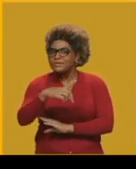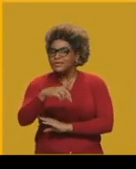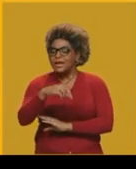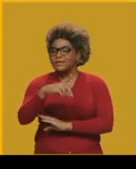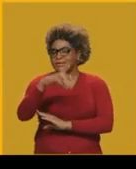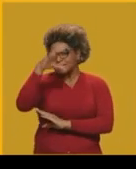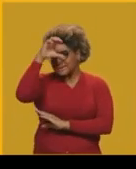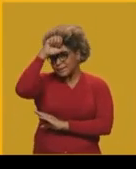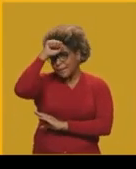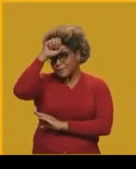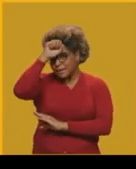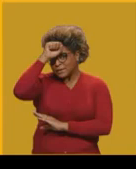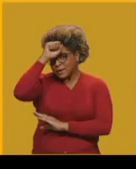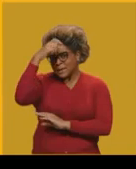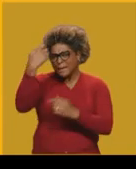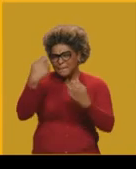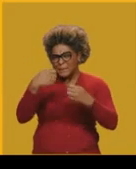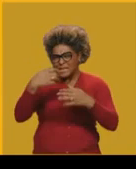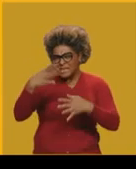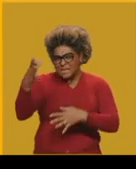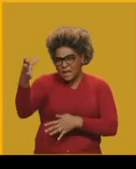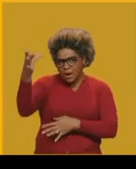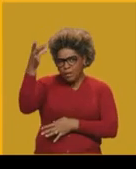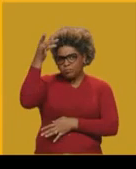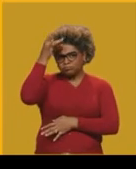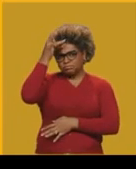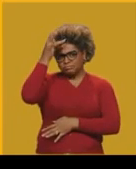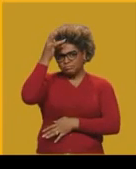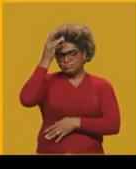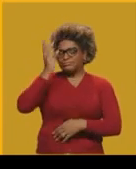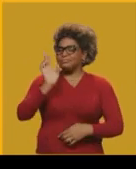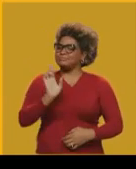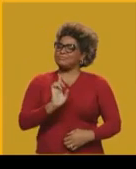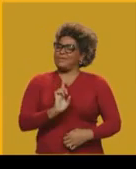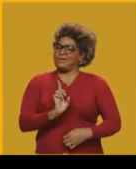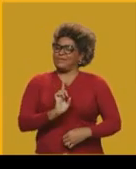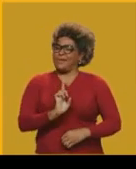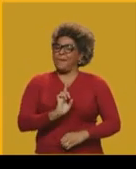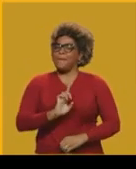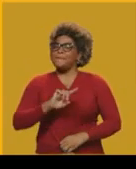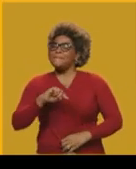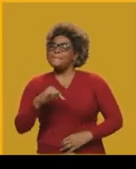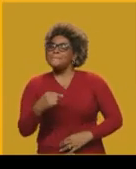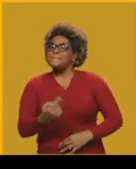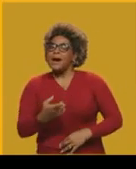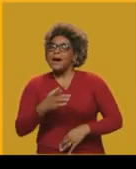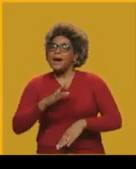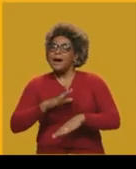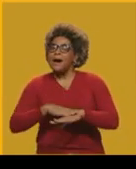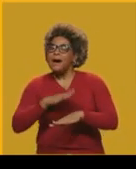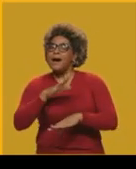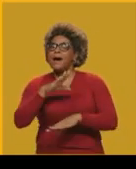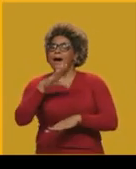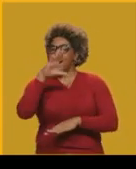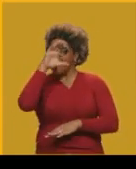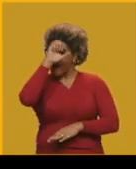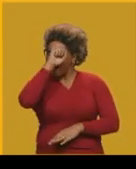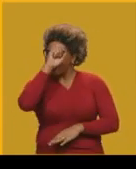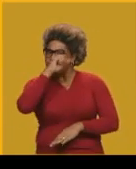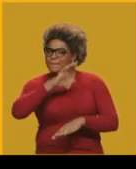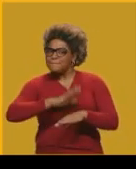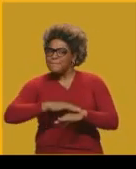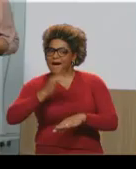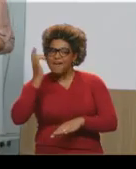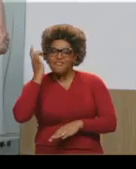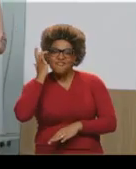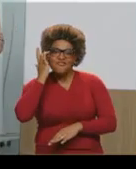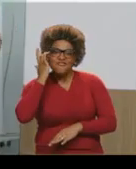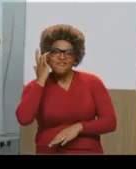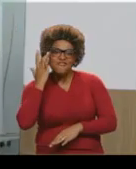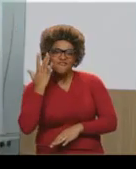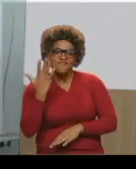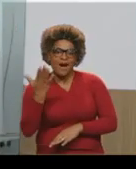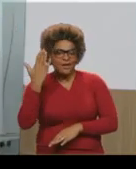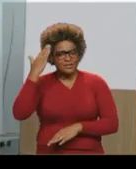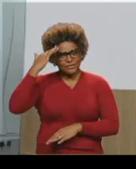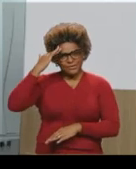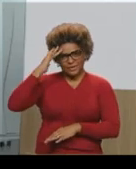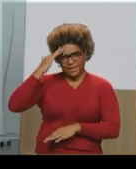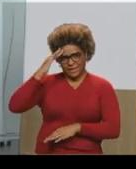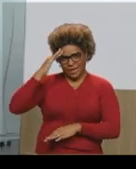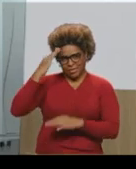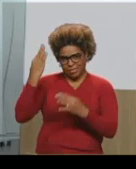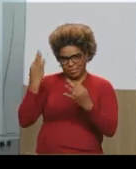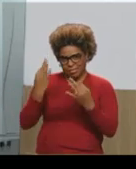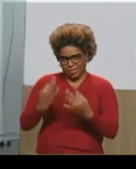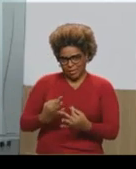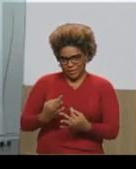decorem, mas vai ser muito interessante, quanto mais vocês trabalharem, mais fácil vocês vão ter de assimilar. Lembrando que eu sempre faço